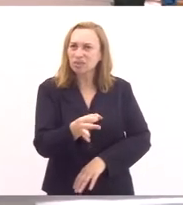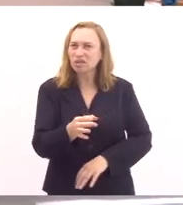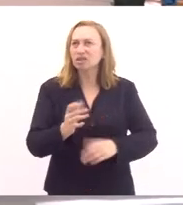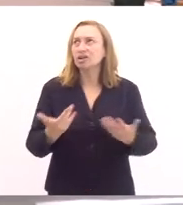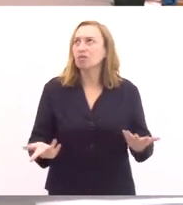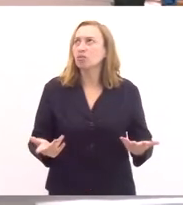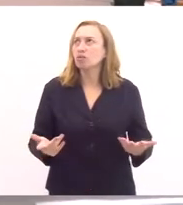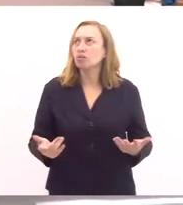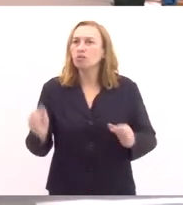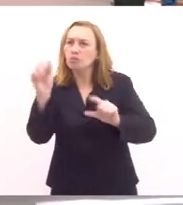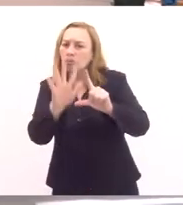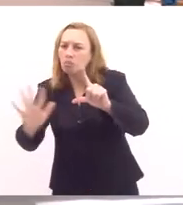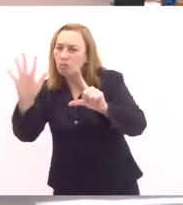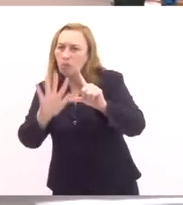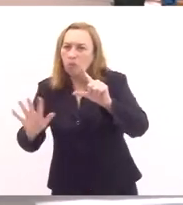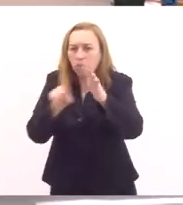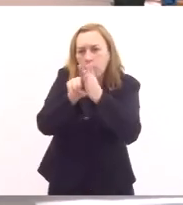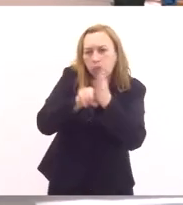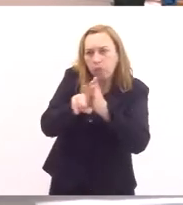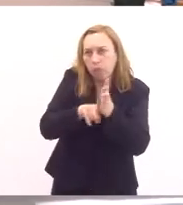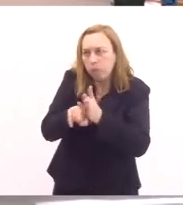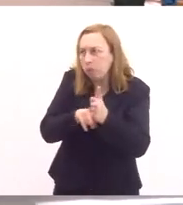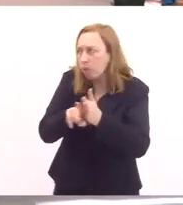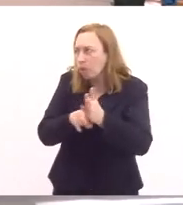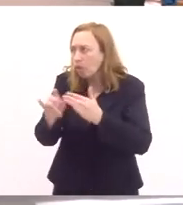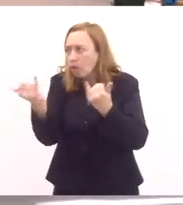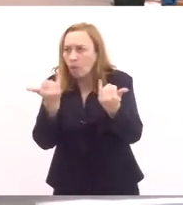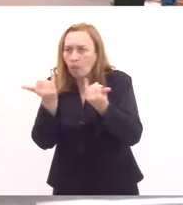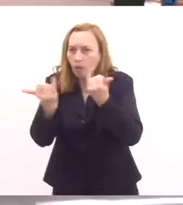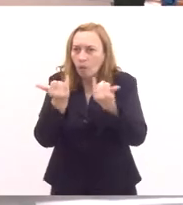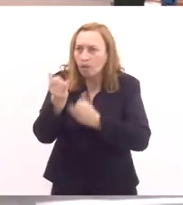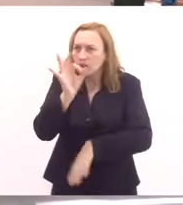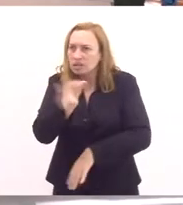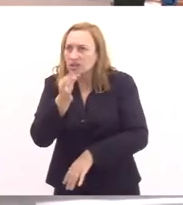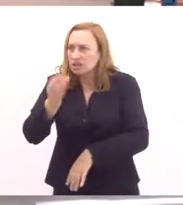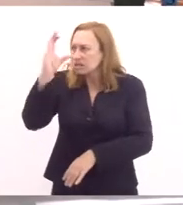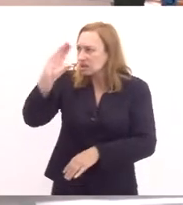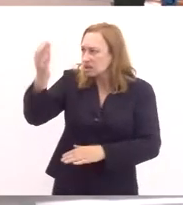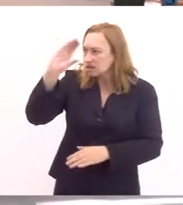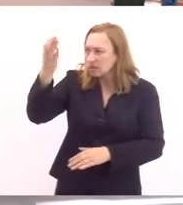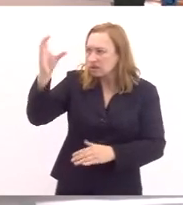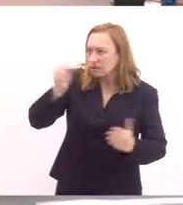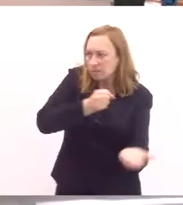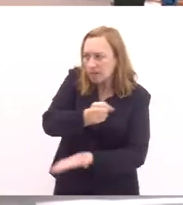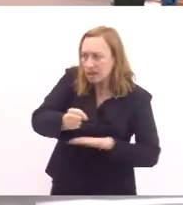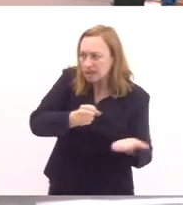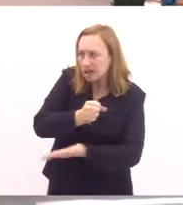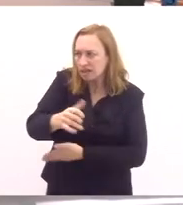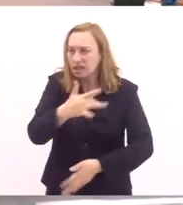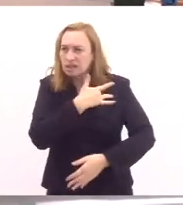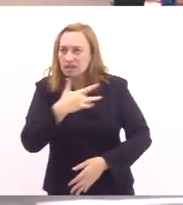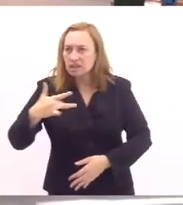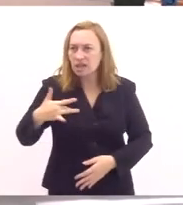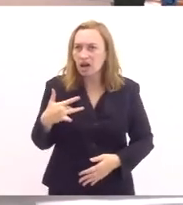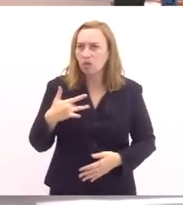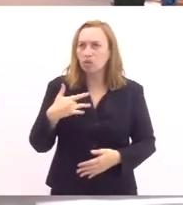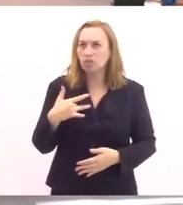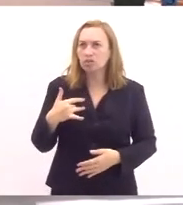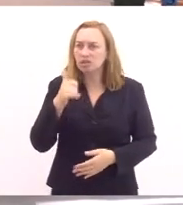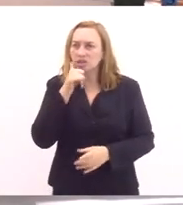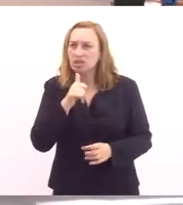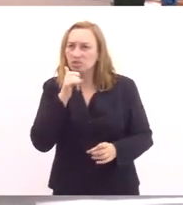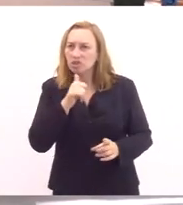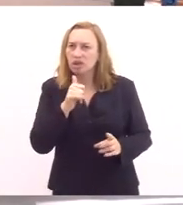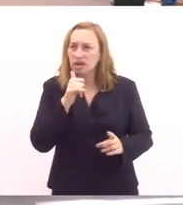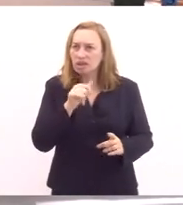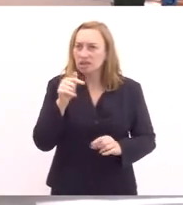plataforma de análise de informações cientificamente embasadas sobre a saúde das populações materno